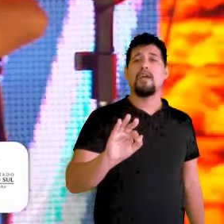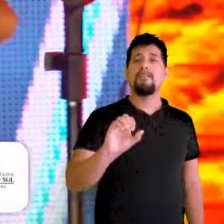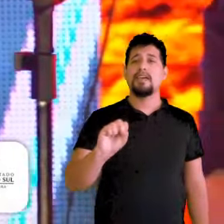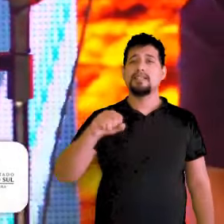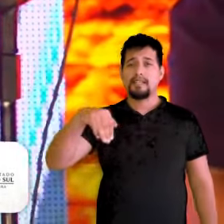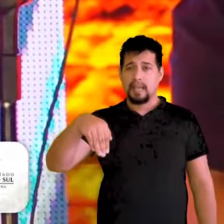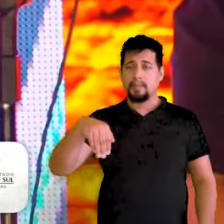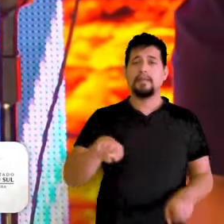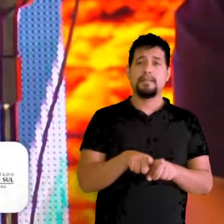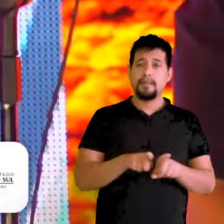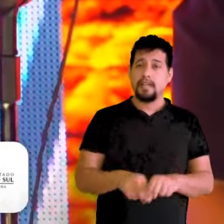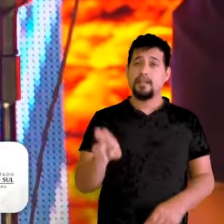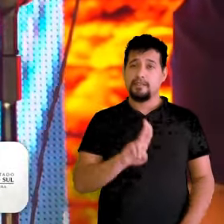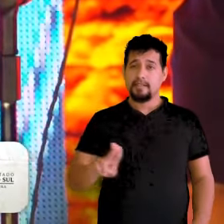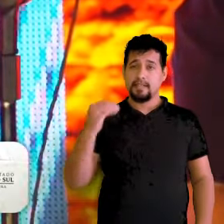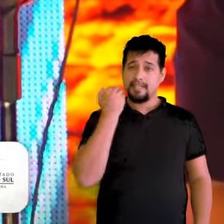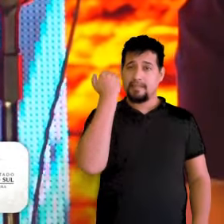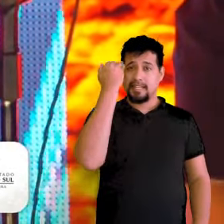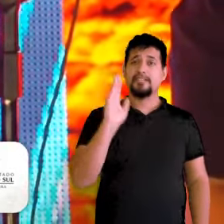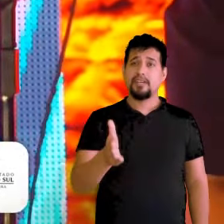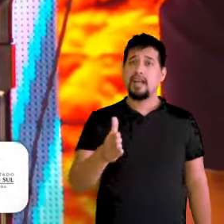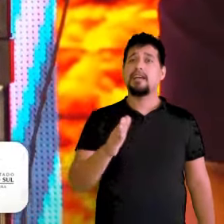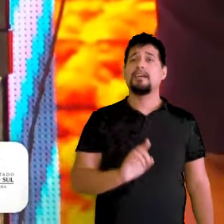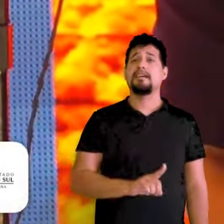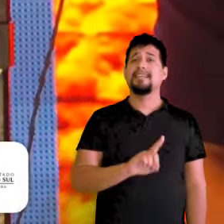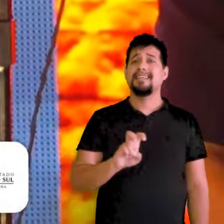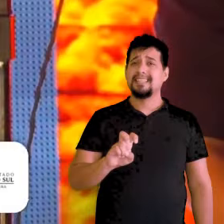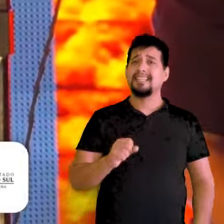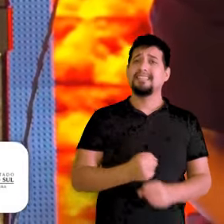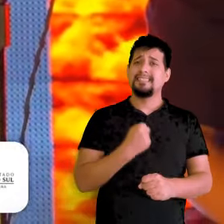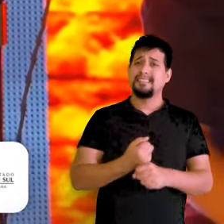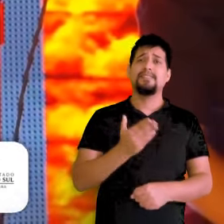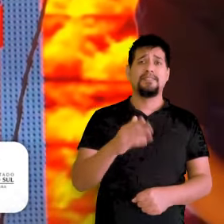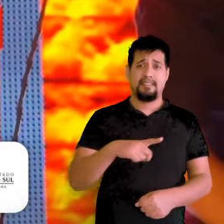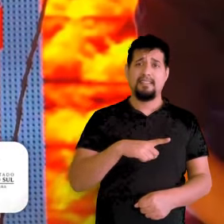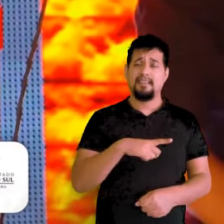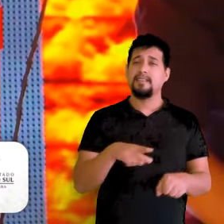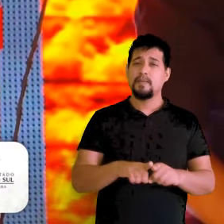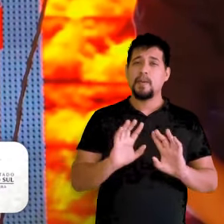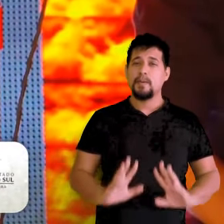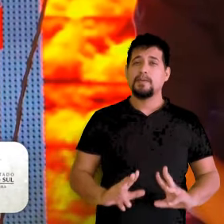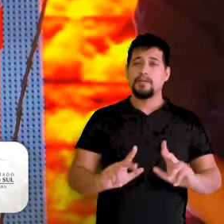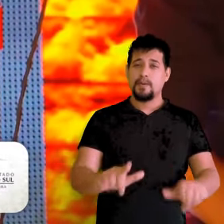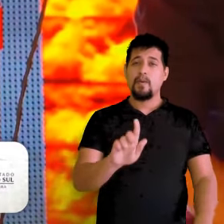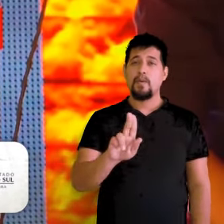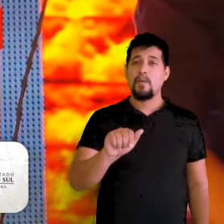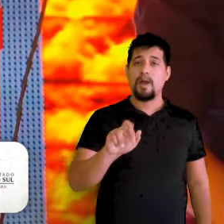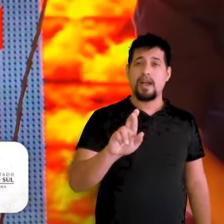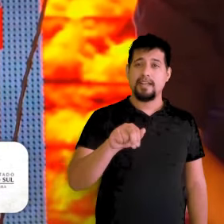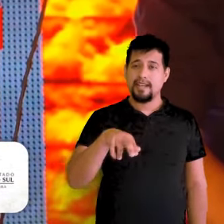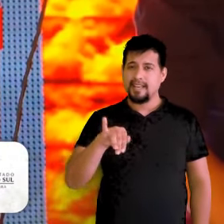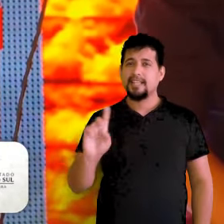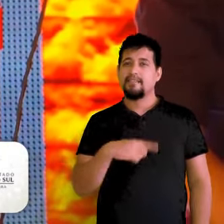da UFSM, o pessoal de Santa Maria, que estão comemorando 15 anos. Pessoal do DTG, Noel Guarani, que esteve junto